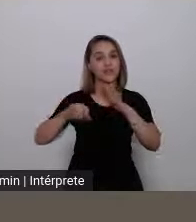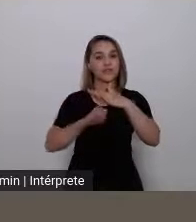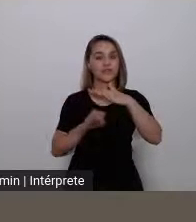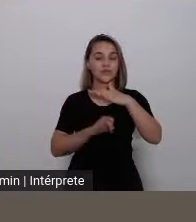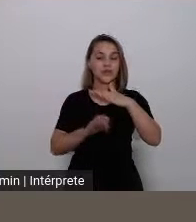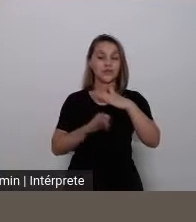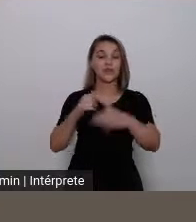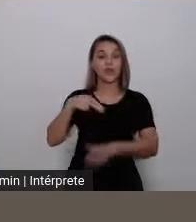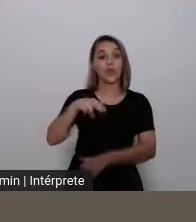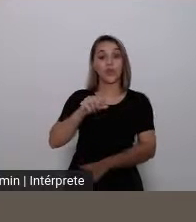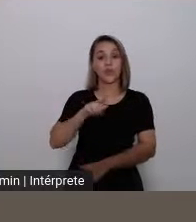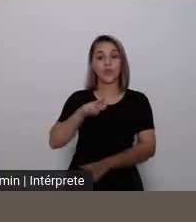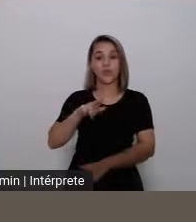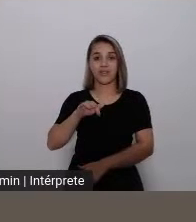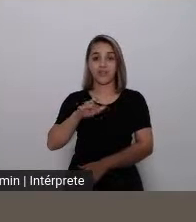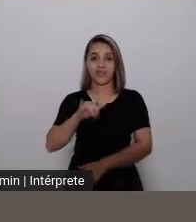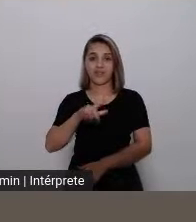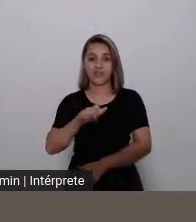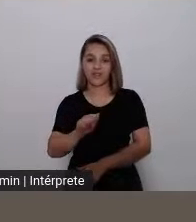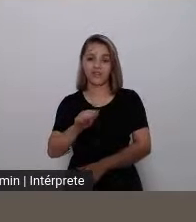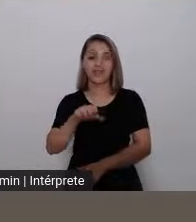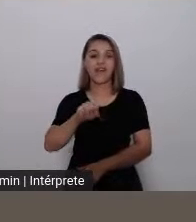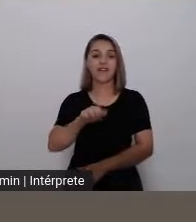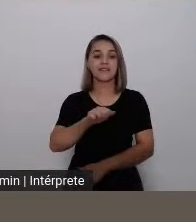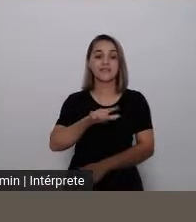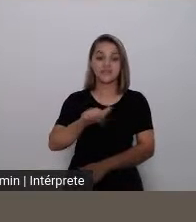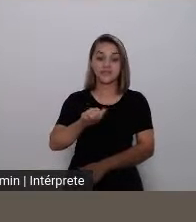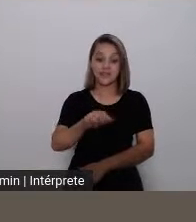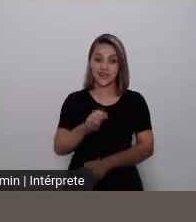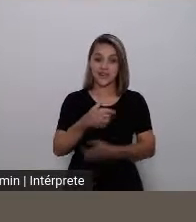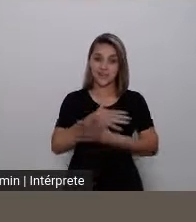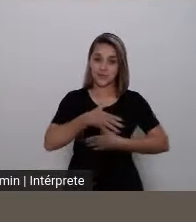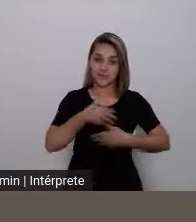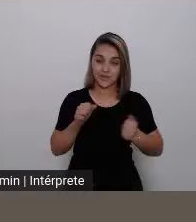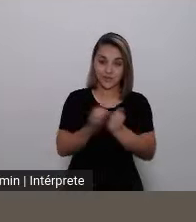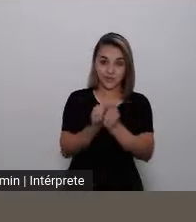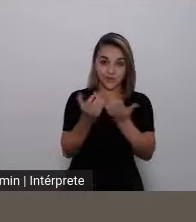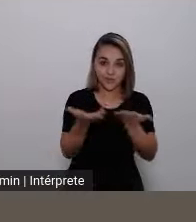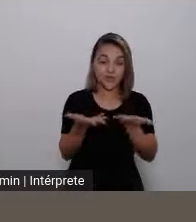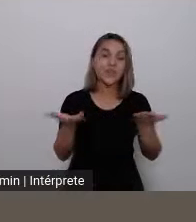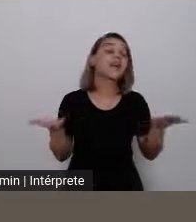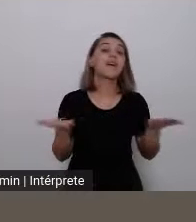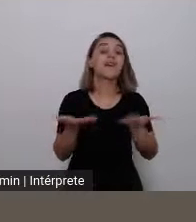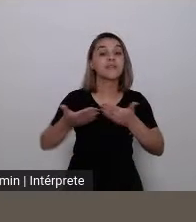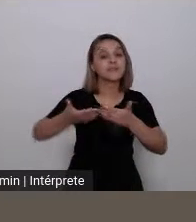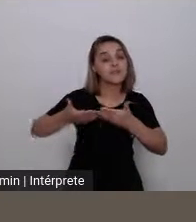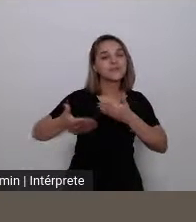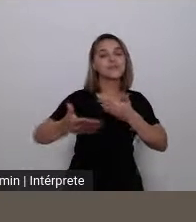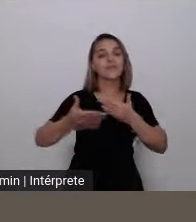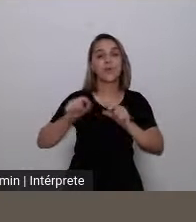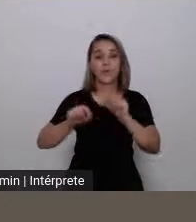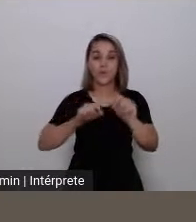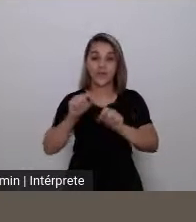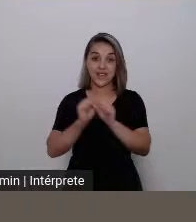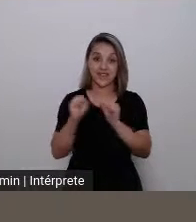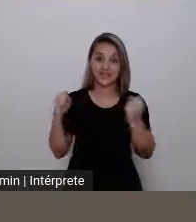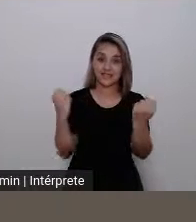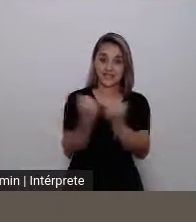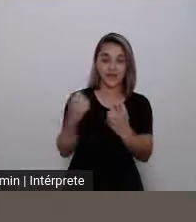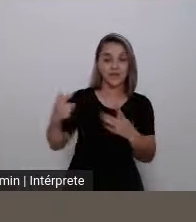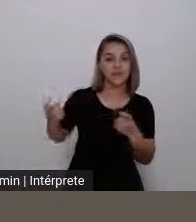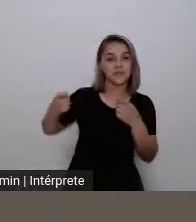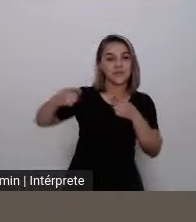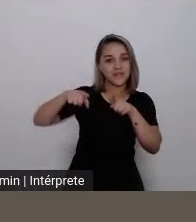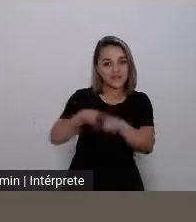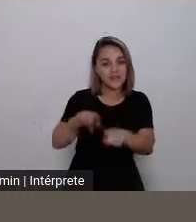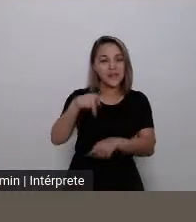vocês aqui para dar início a mais essa sessão de um seminário espetacular que a gente tem organizado em parceria com a Pinacoteca e